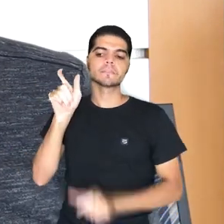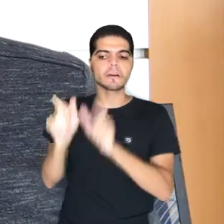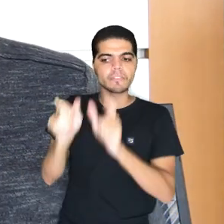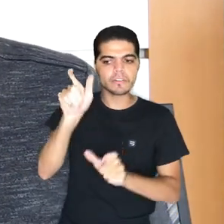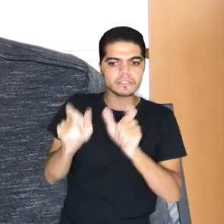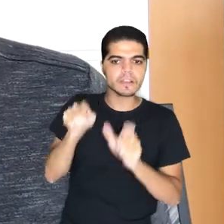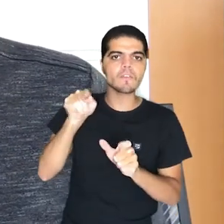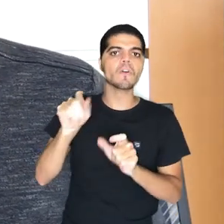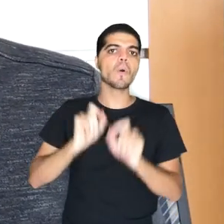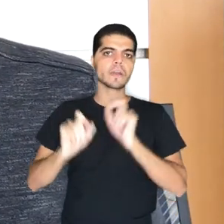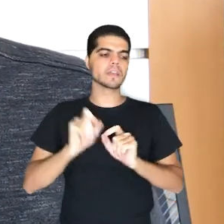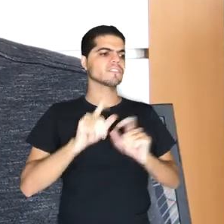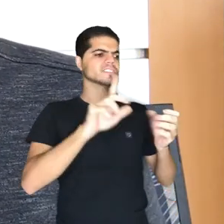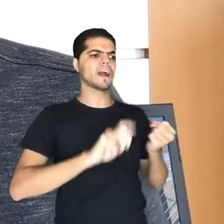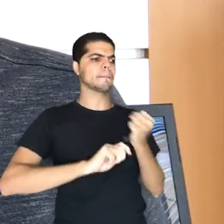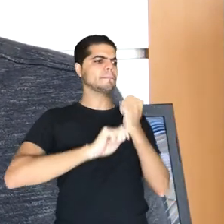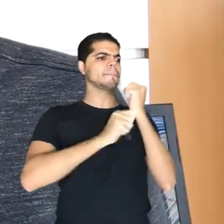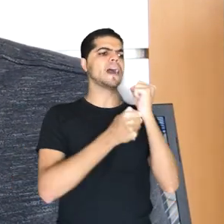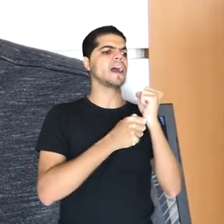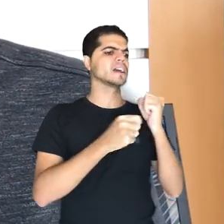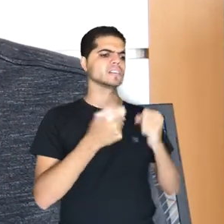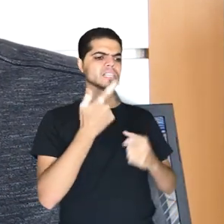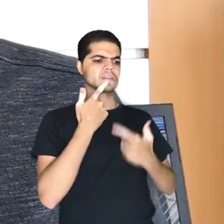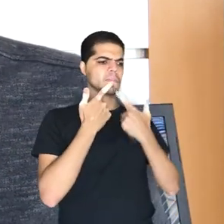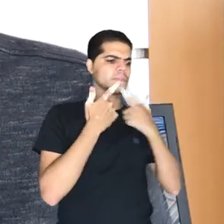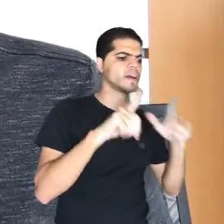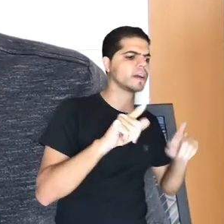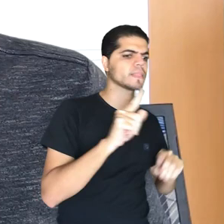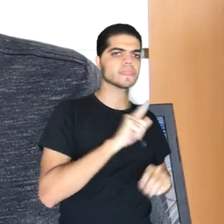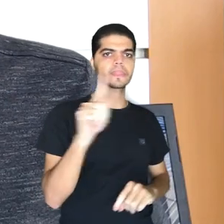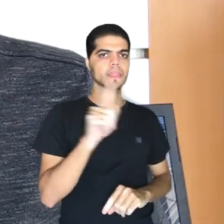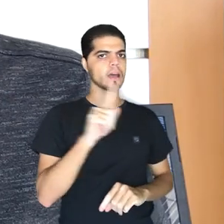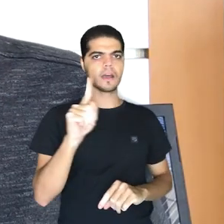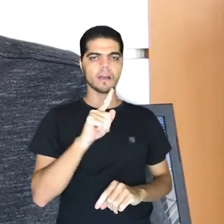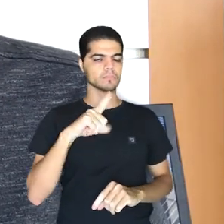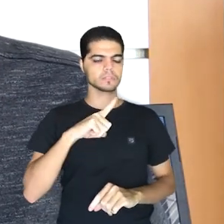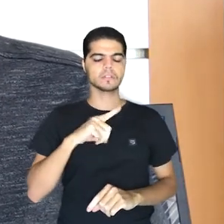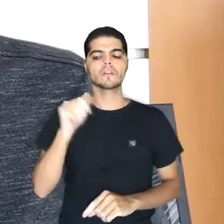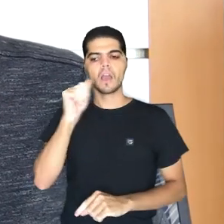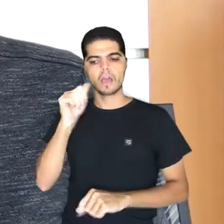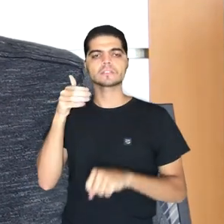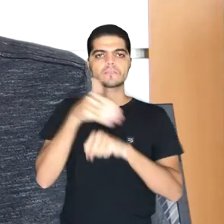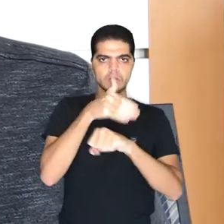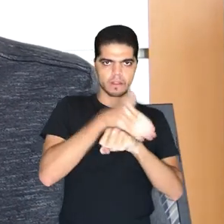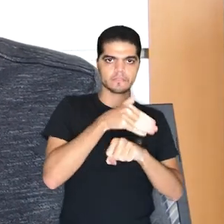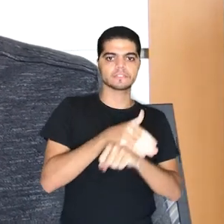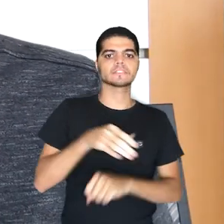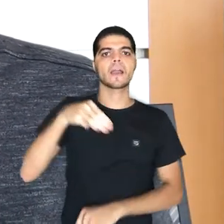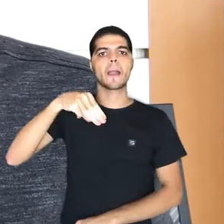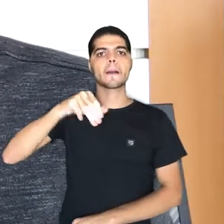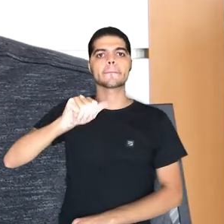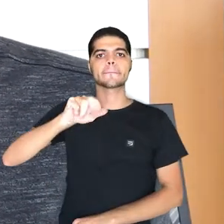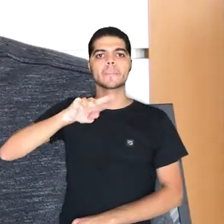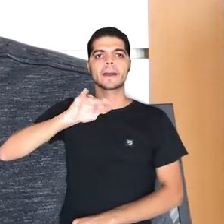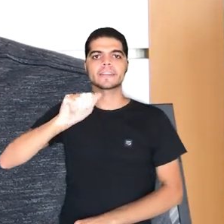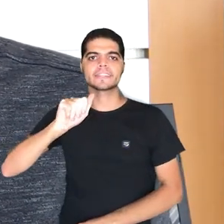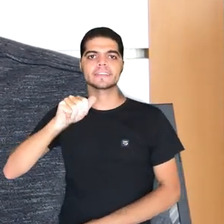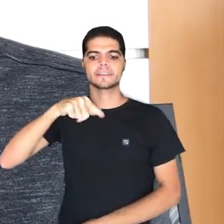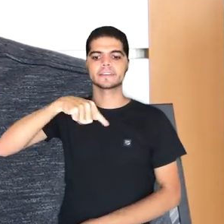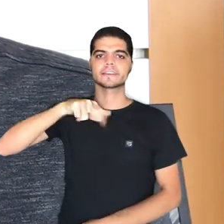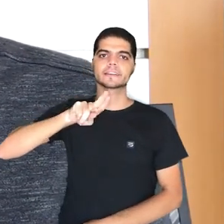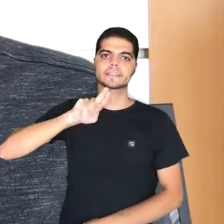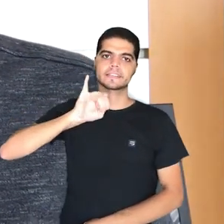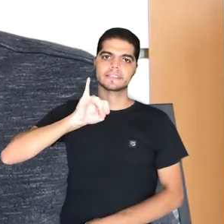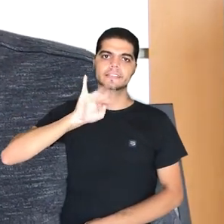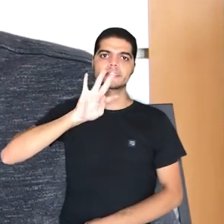foi restrito ao ambiente literário a participação feminina. E um exemplo grande disso é o da Maria Quitéria, que é considerada uma heroína